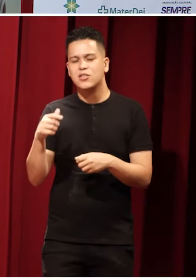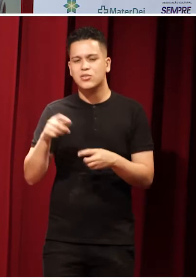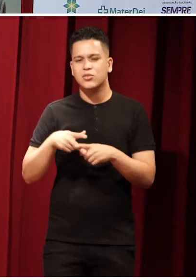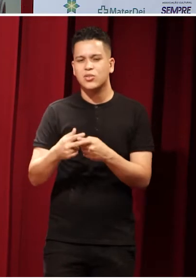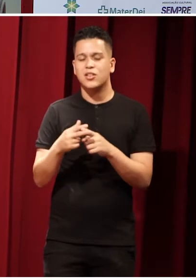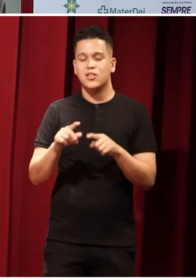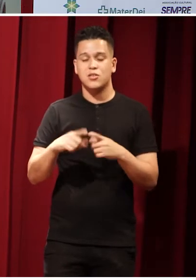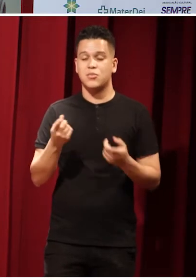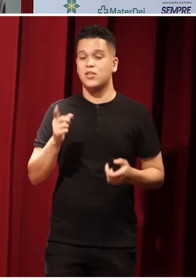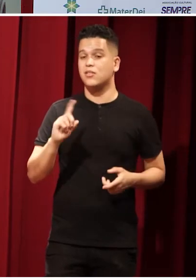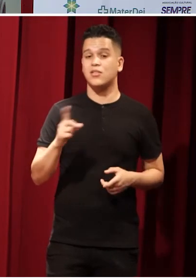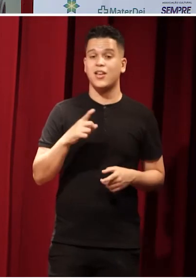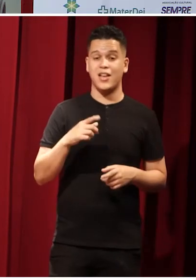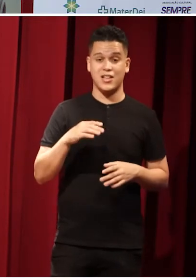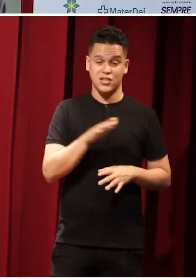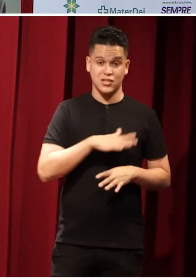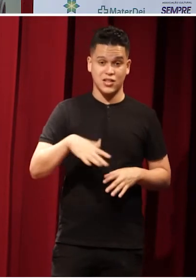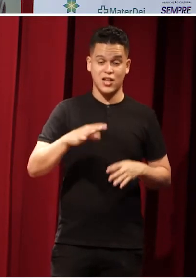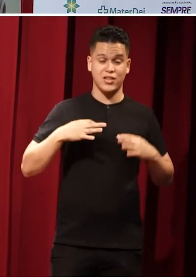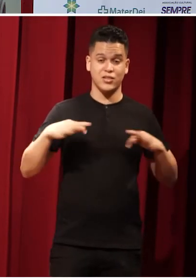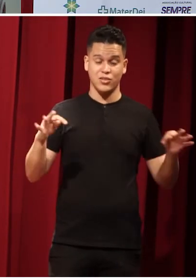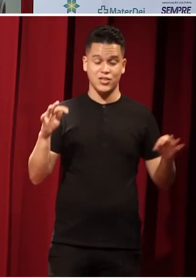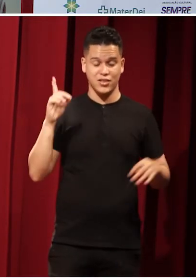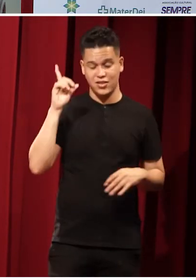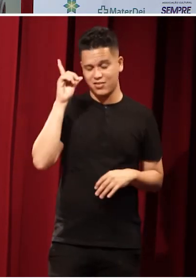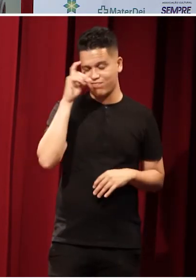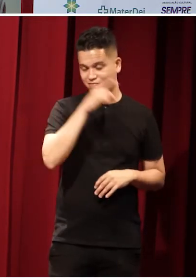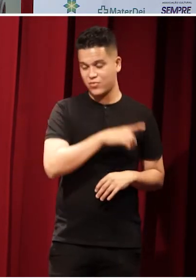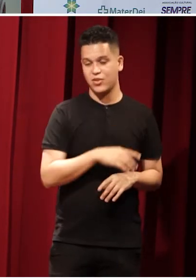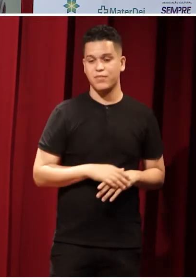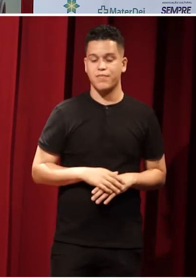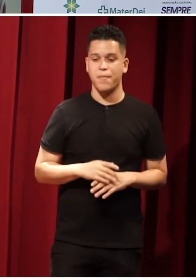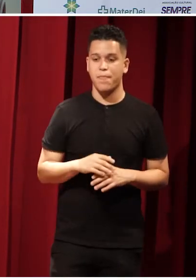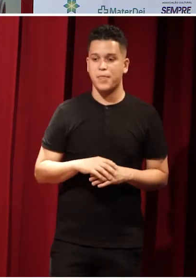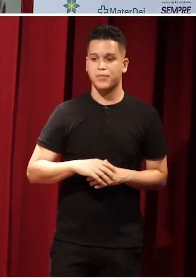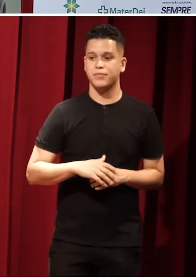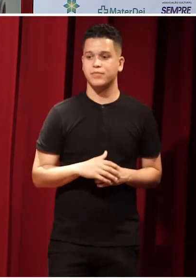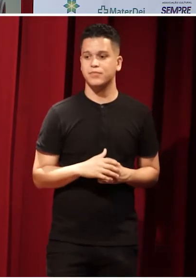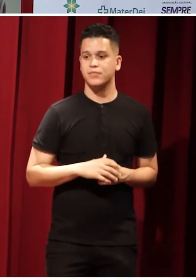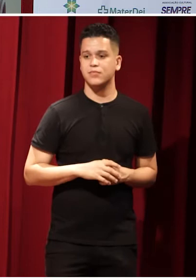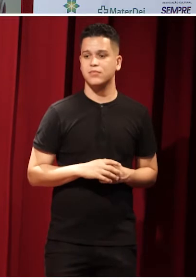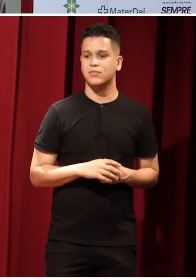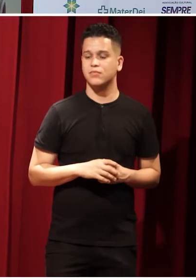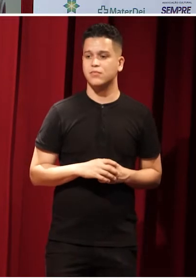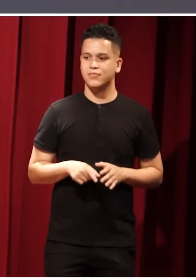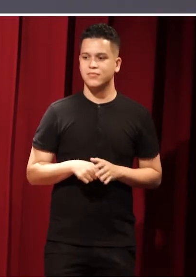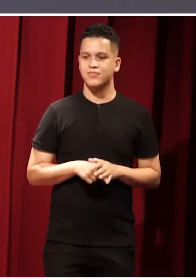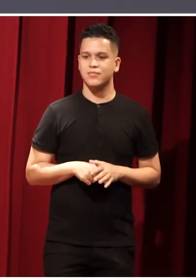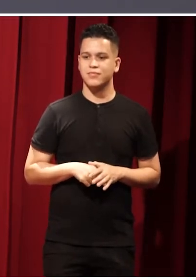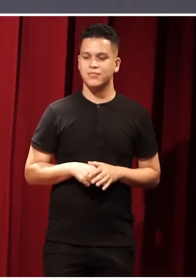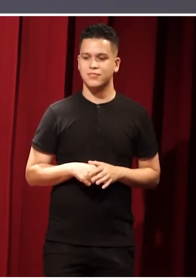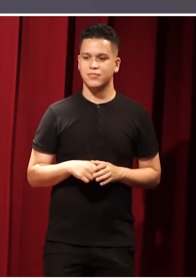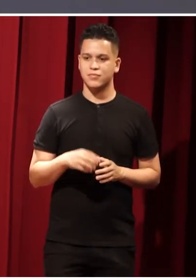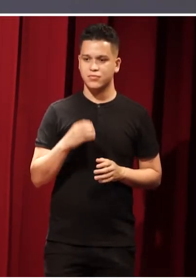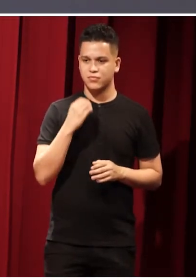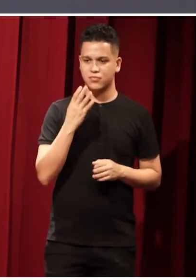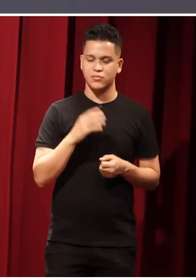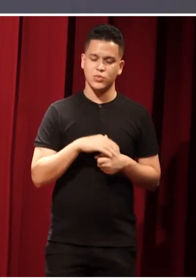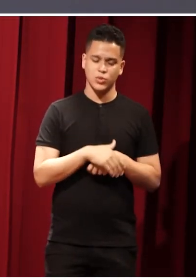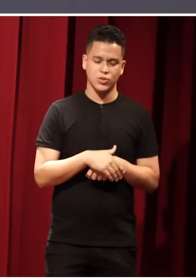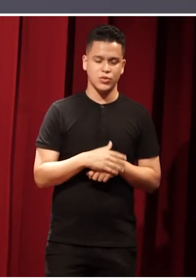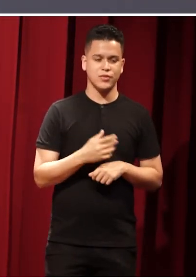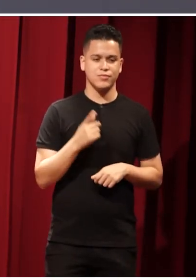vai, sei lá que bonde você vai pegar depois. Beleza. Próximo. Um homem se prepara para fazer uma pergunta. Boa noite. Meu nome é